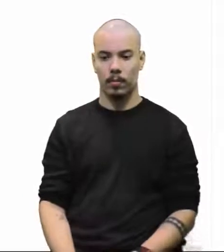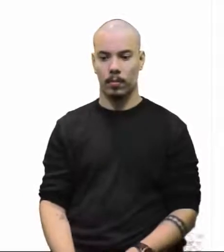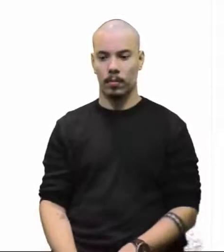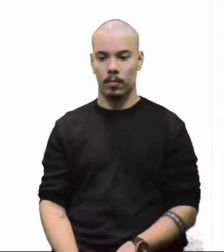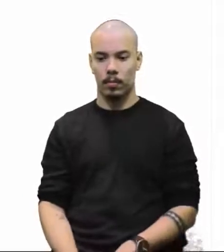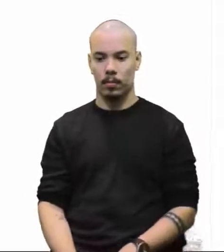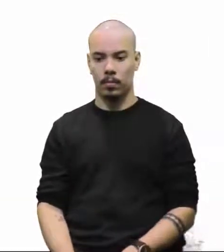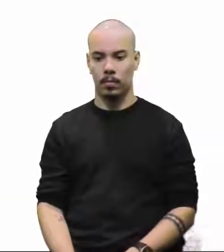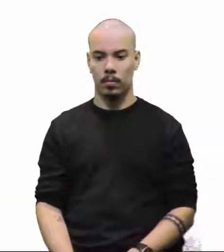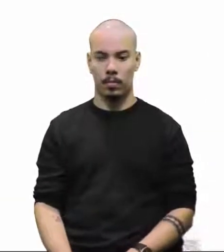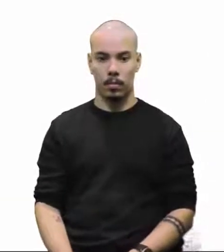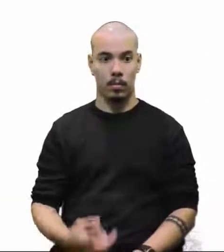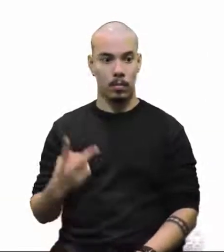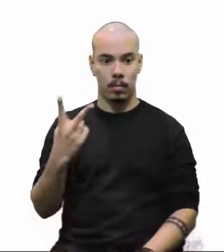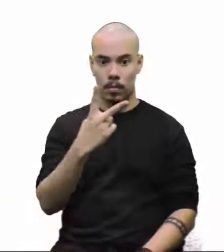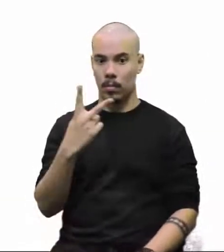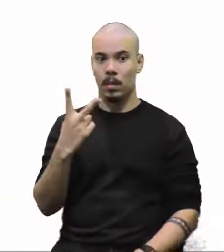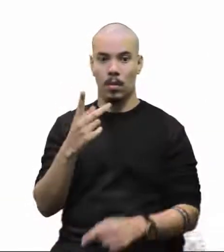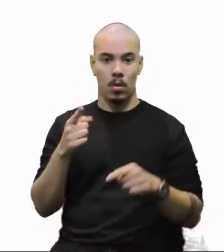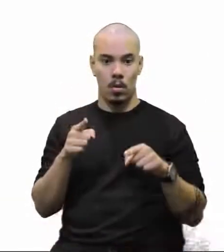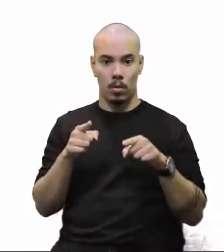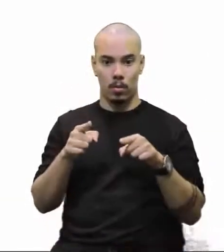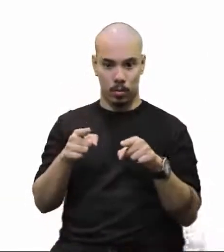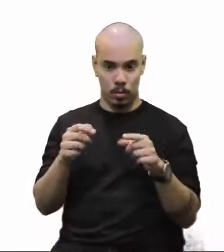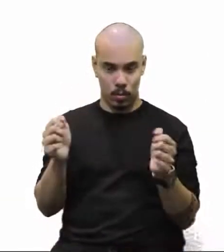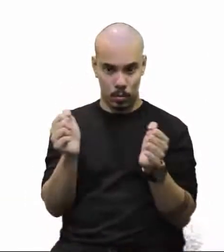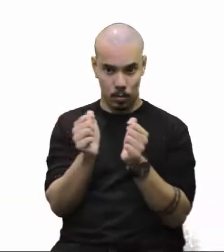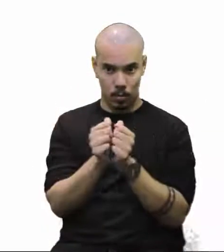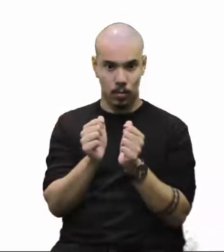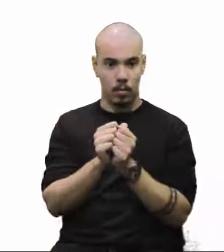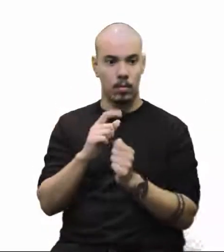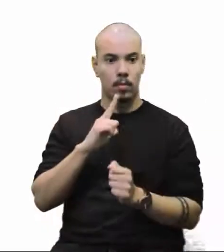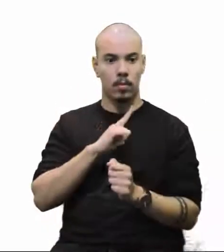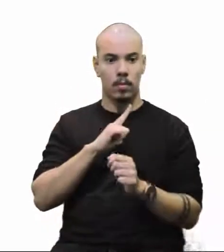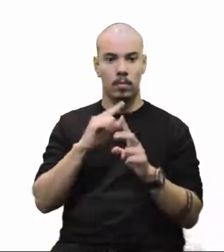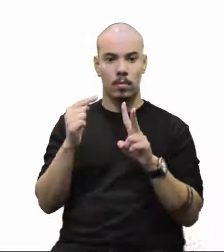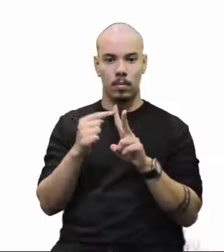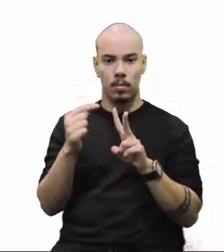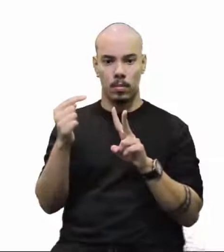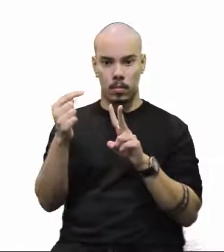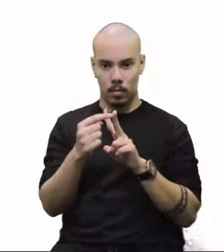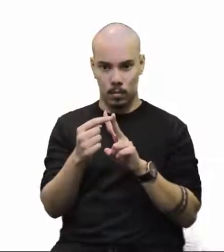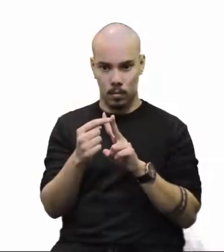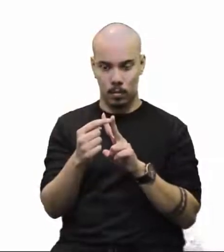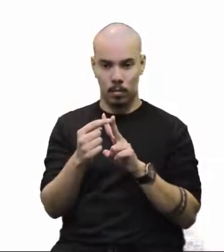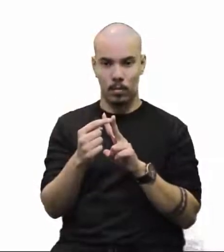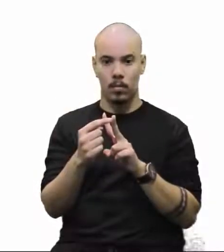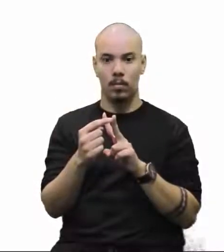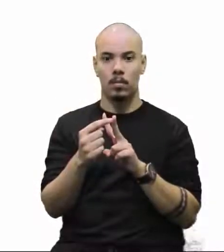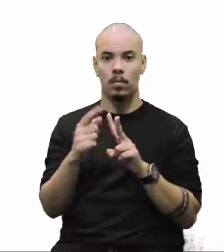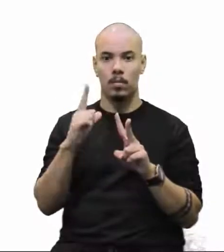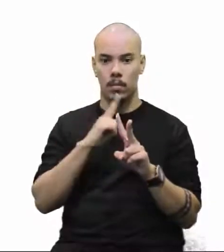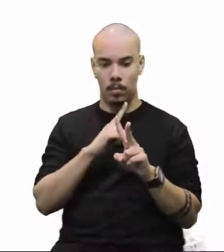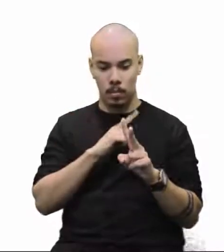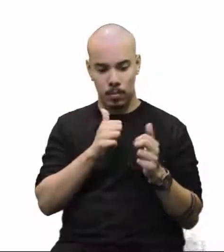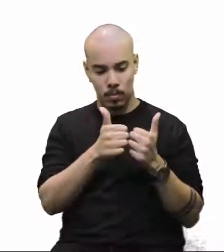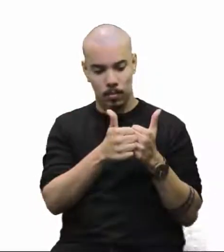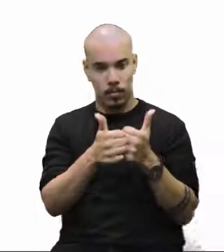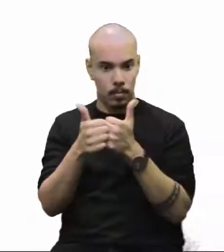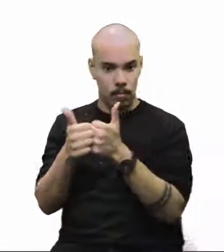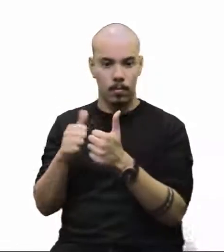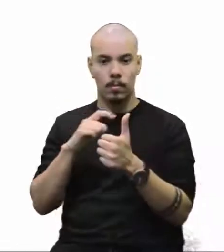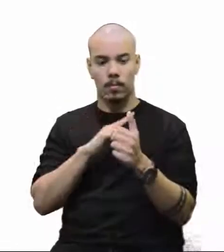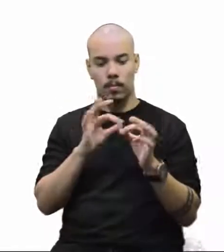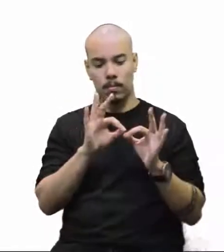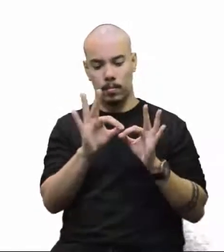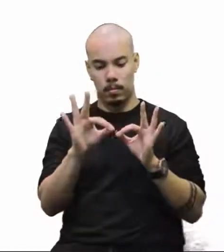Entre condutores paralelos e retilíneos, vamos considerar dois condutores retos, extensos, percorridos por